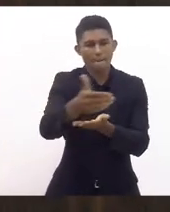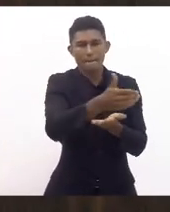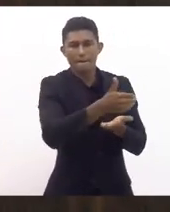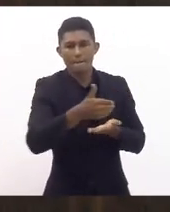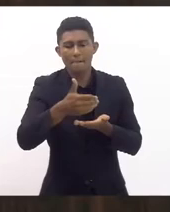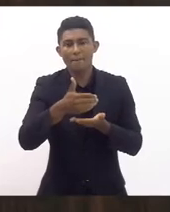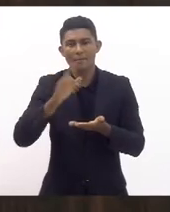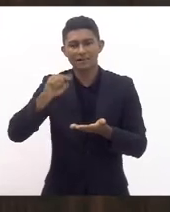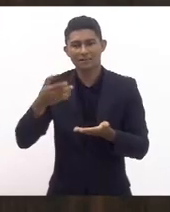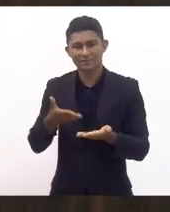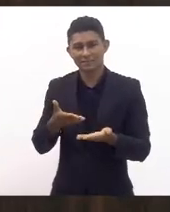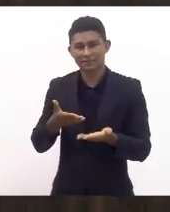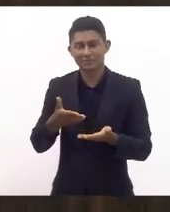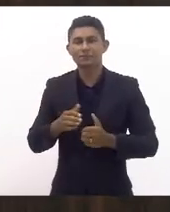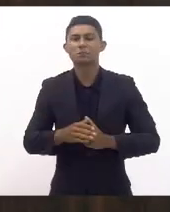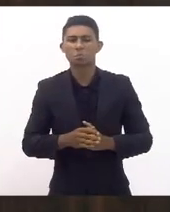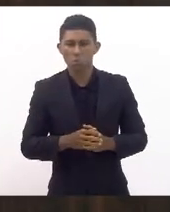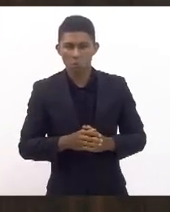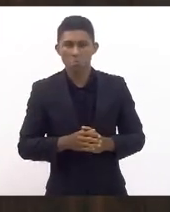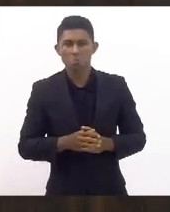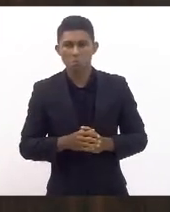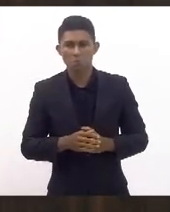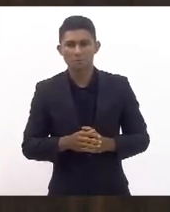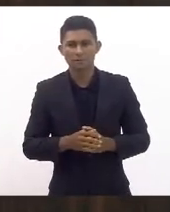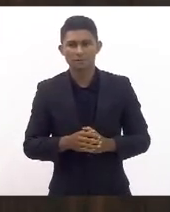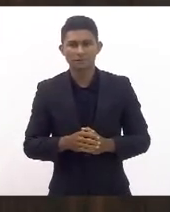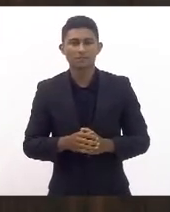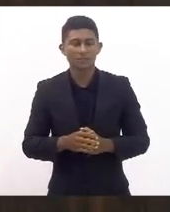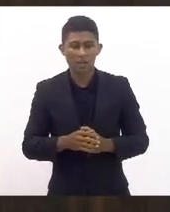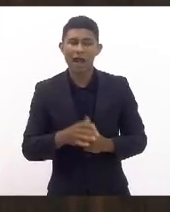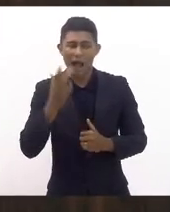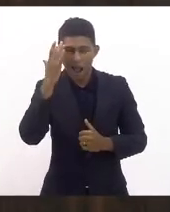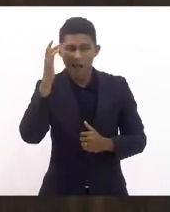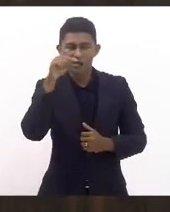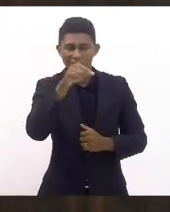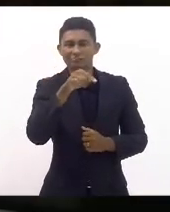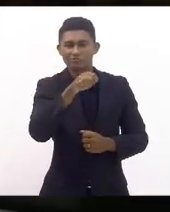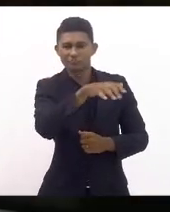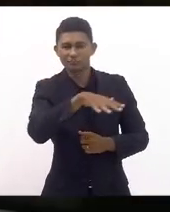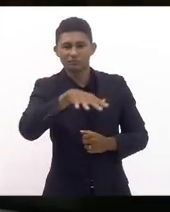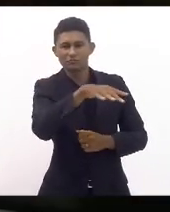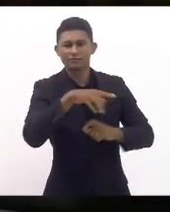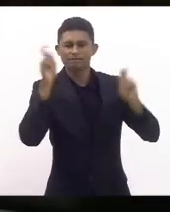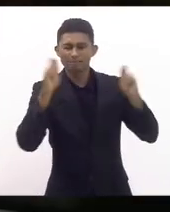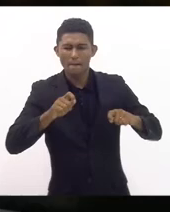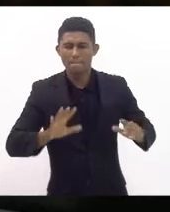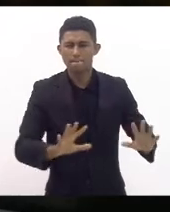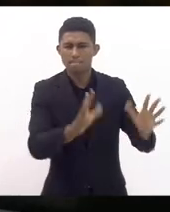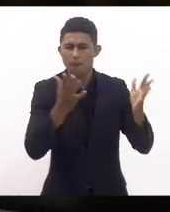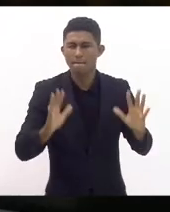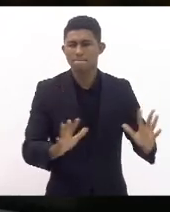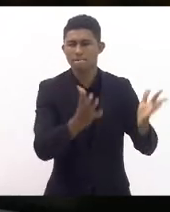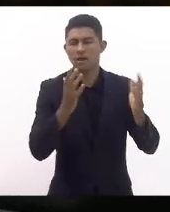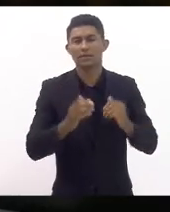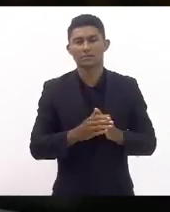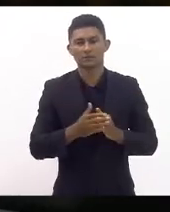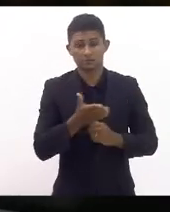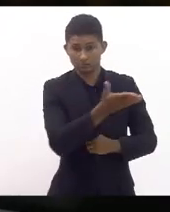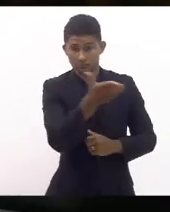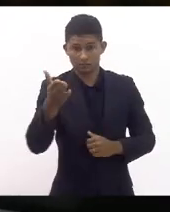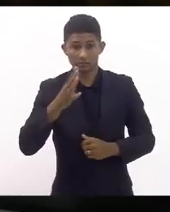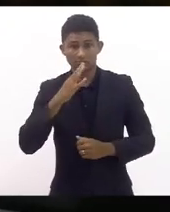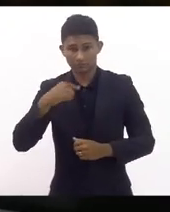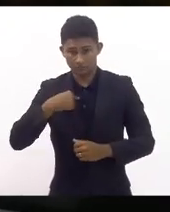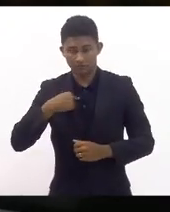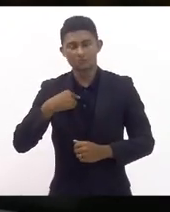É a capital da logística. Mas a gente tem a condição de trabalhar a Baixada Fluminense de forma mais intensa. E, para aqueles que me conhecem, sabem que